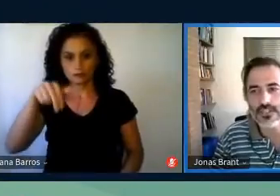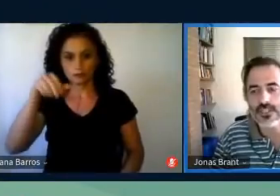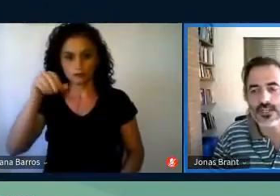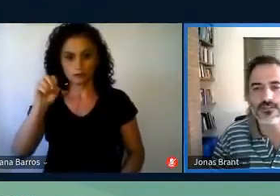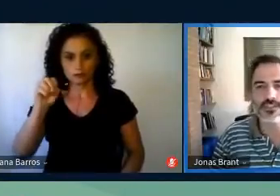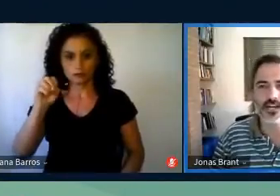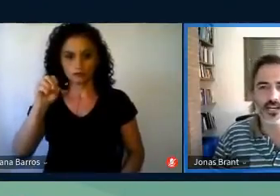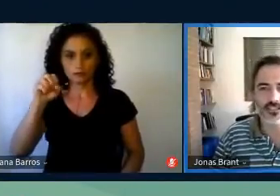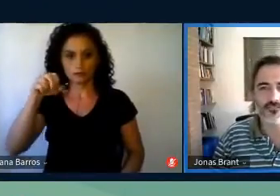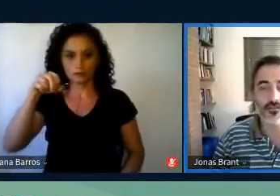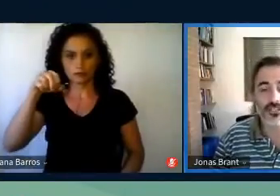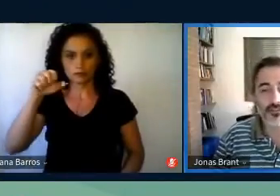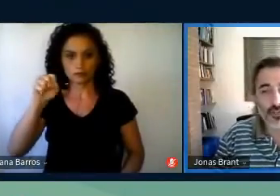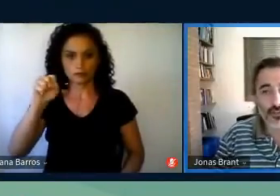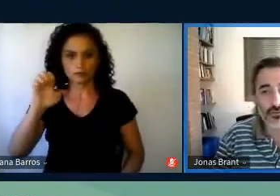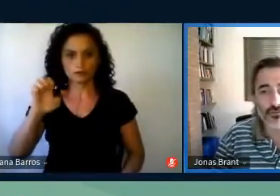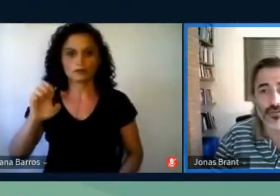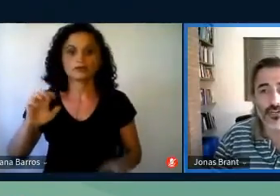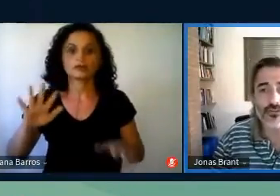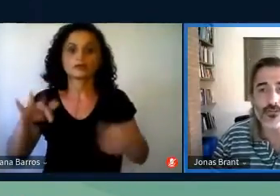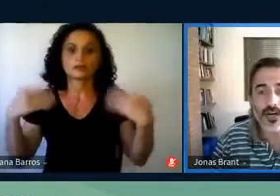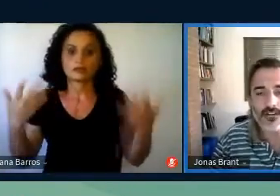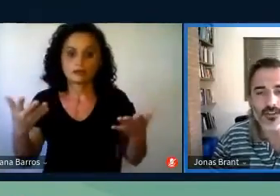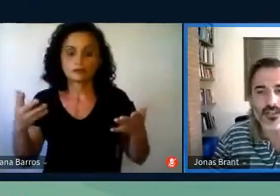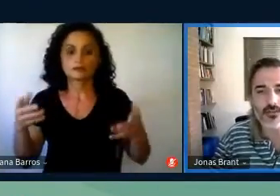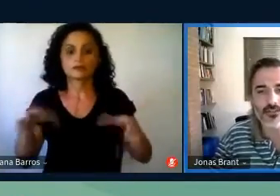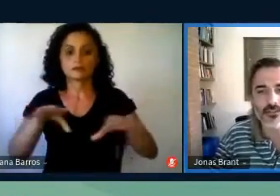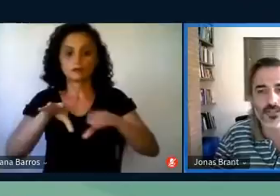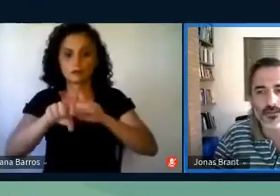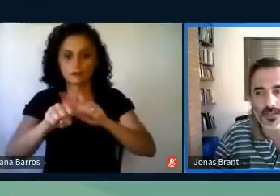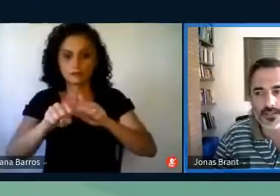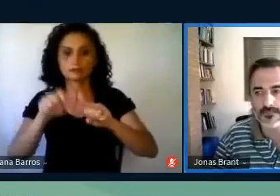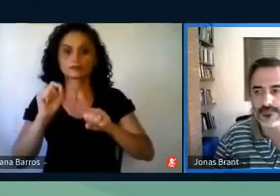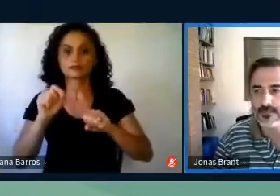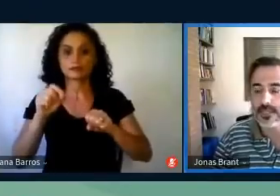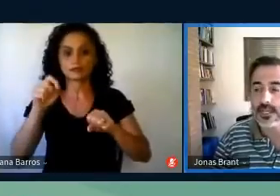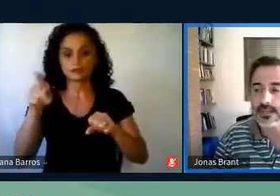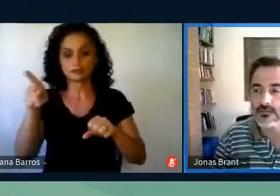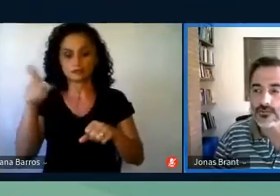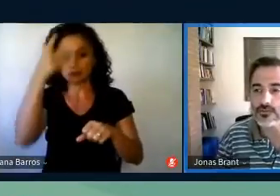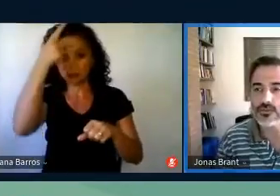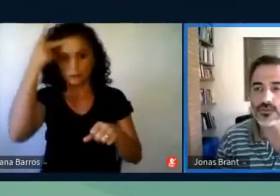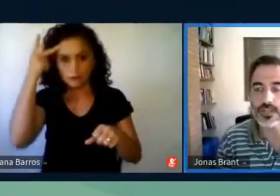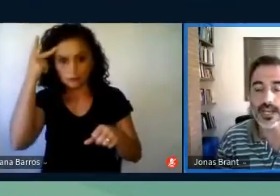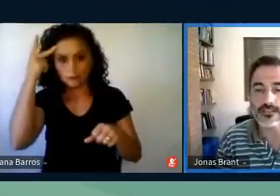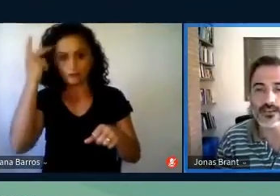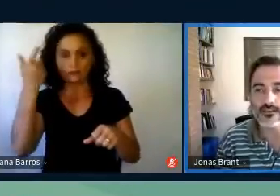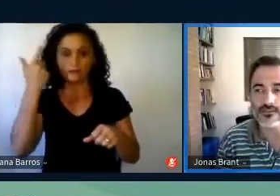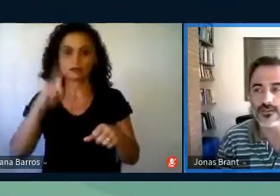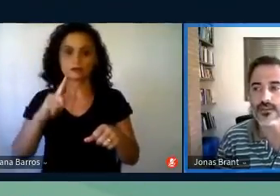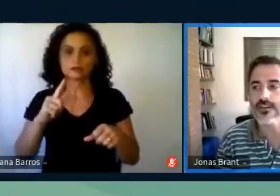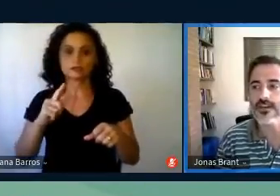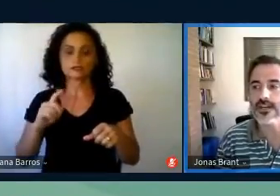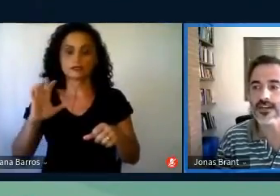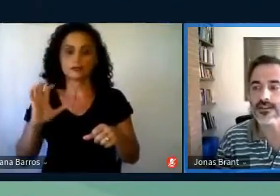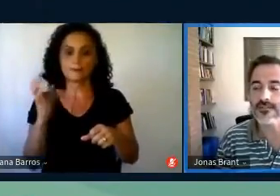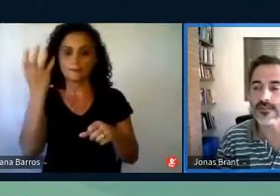últimos 20 anos nessa área de formação de recursos humanos para enfrentamento de epidemias. E aí, nos últimos 3